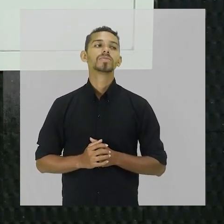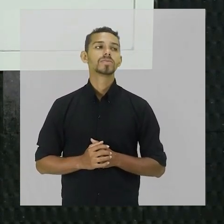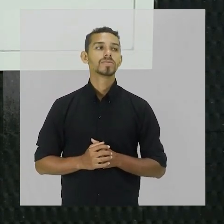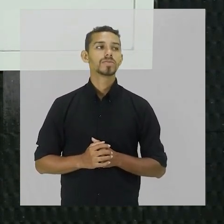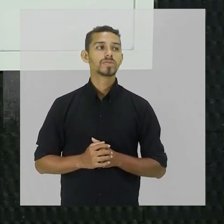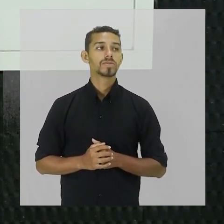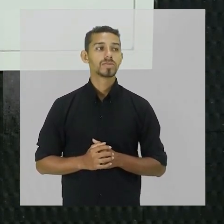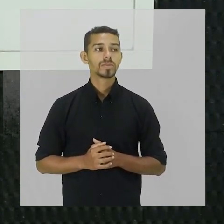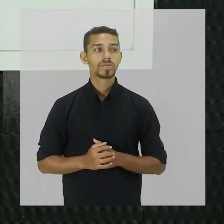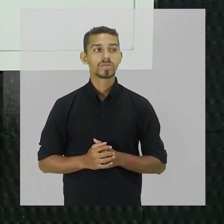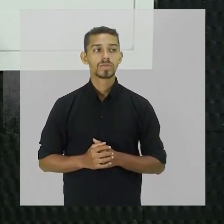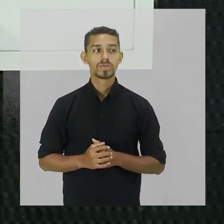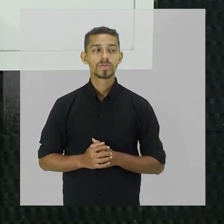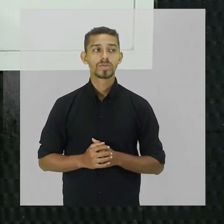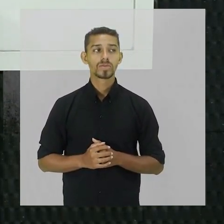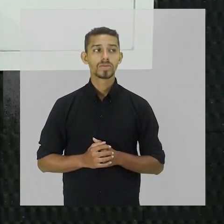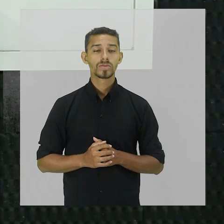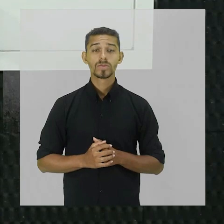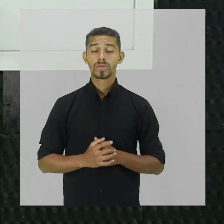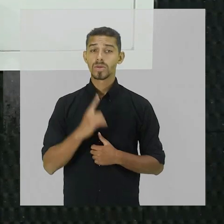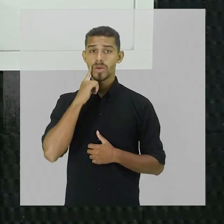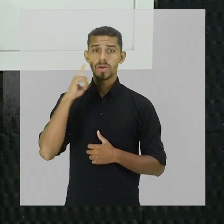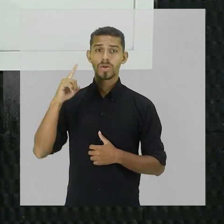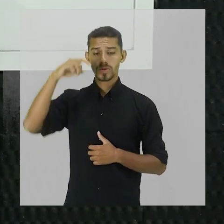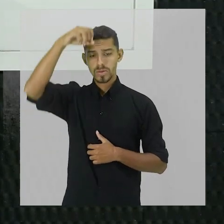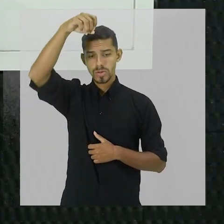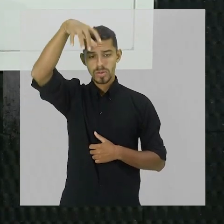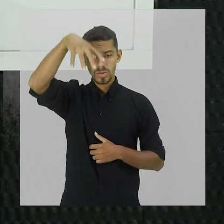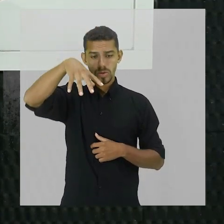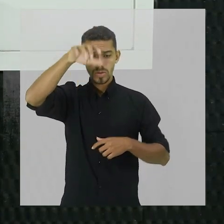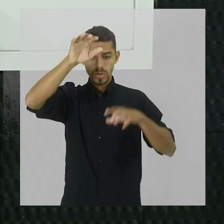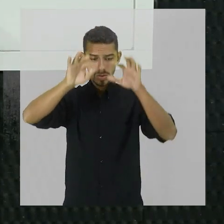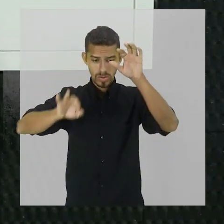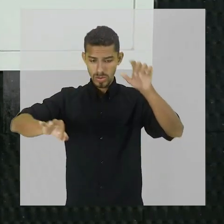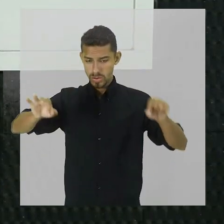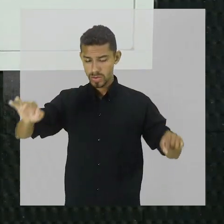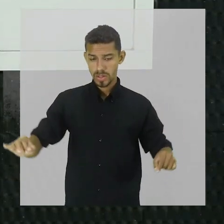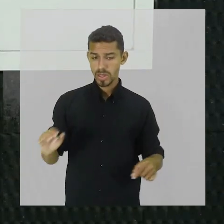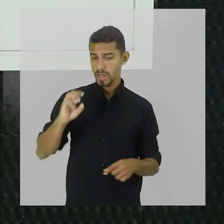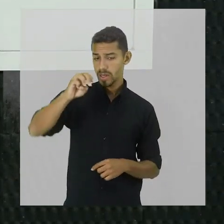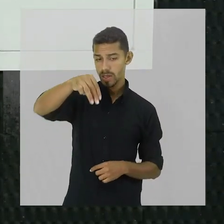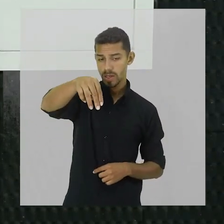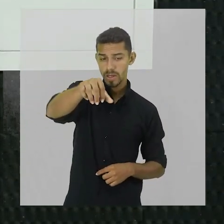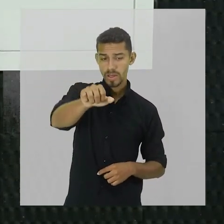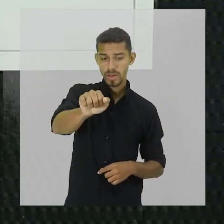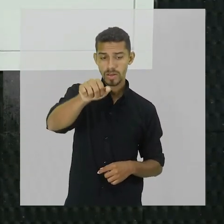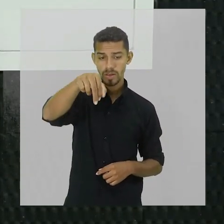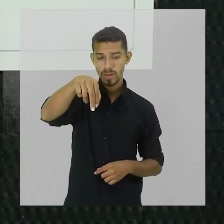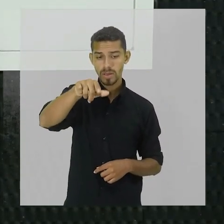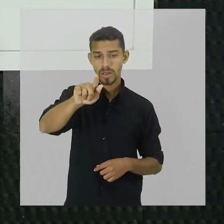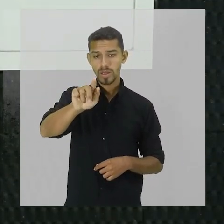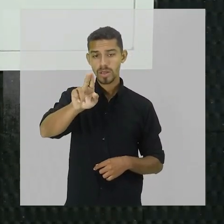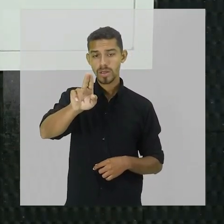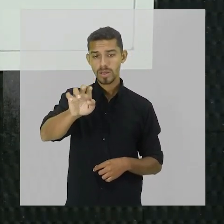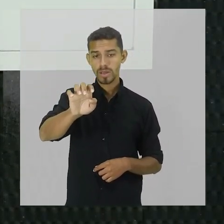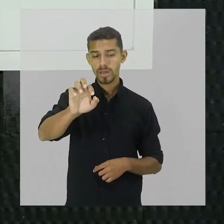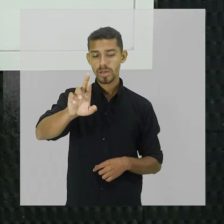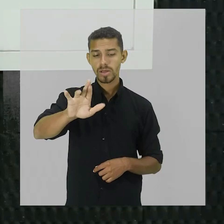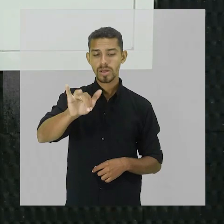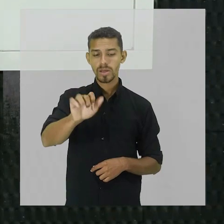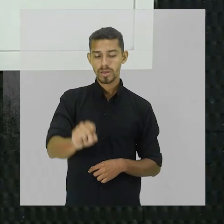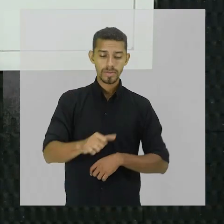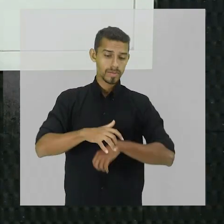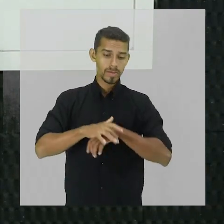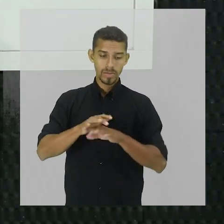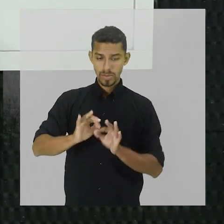lá o local lá do condomínio, tá? Ele usou mangueiras, só que ele fez pegou um comprimento